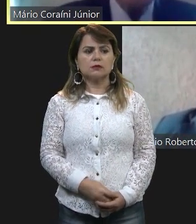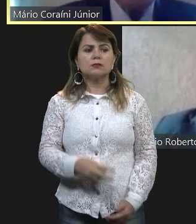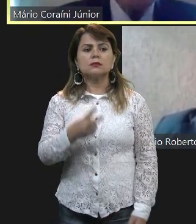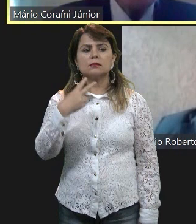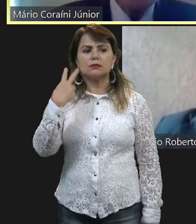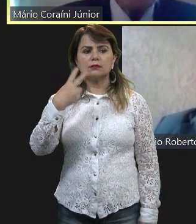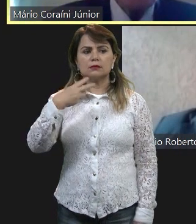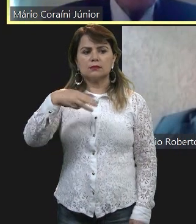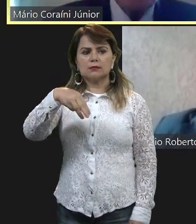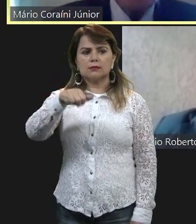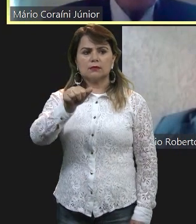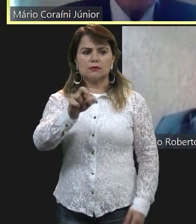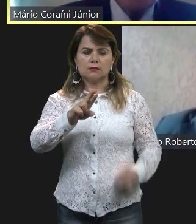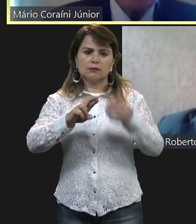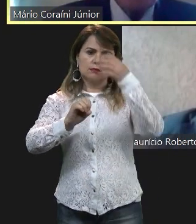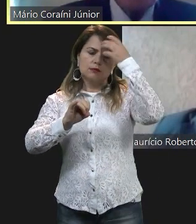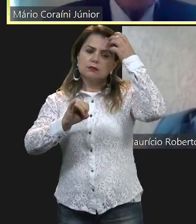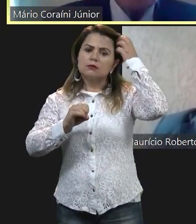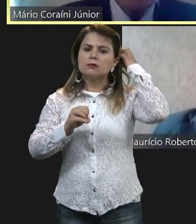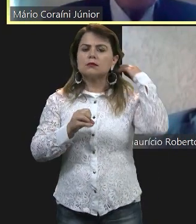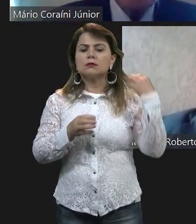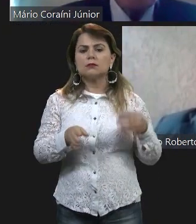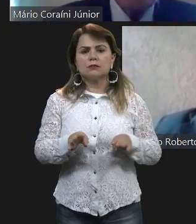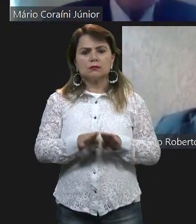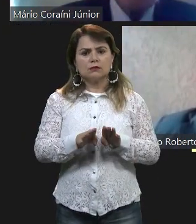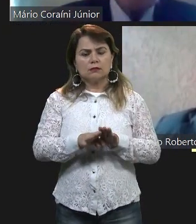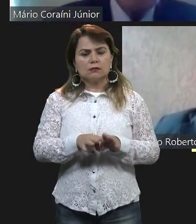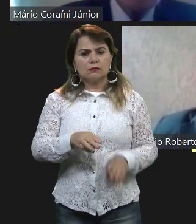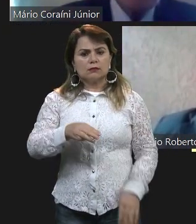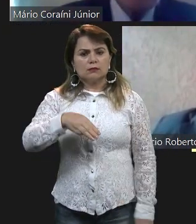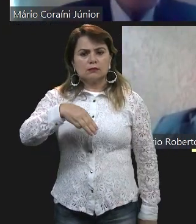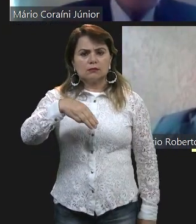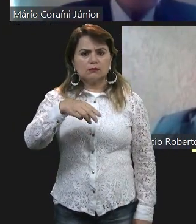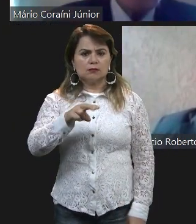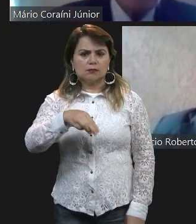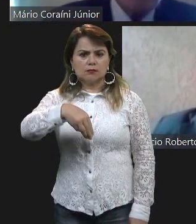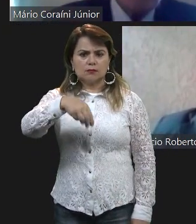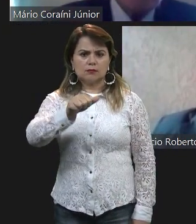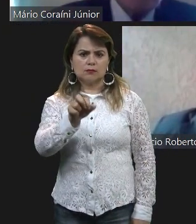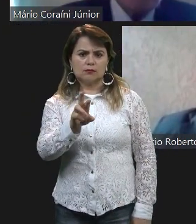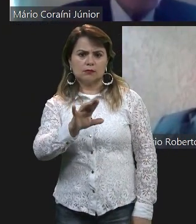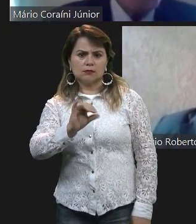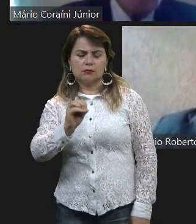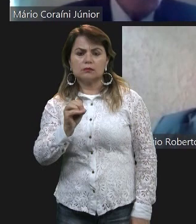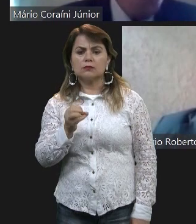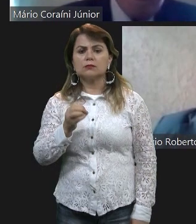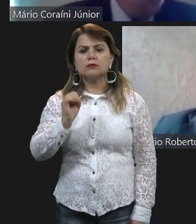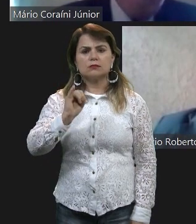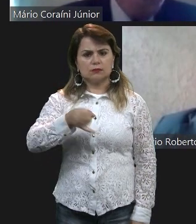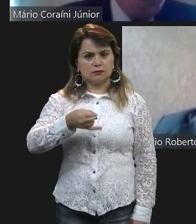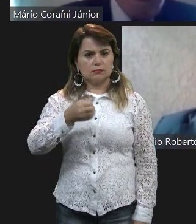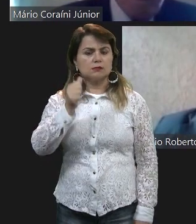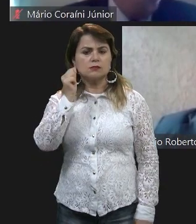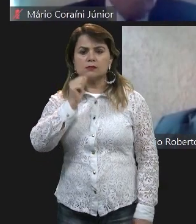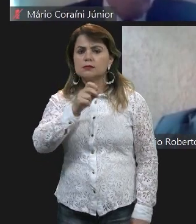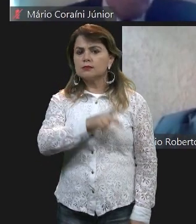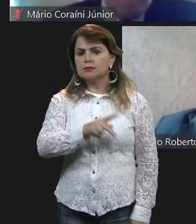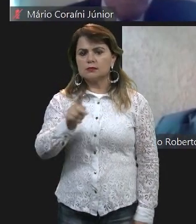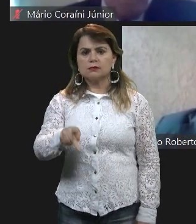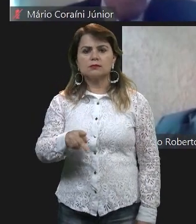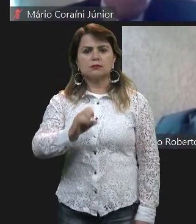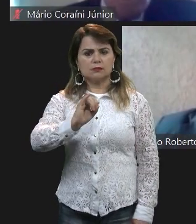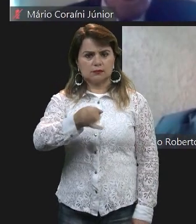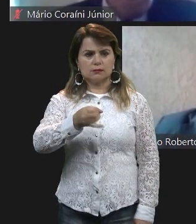Vereador Sim. Mário. Vereador Maurício Roberto. Sim. Vereadora professora Daniela.